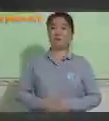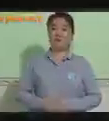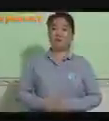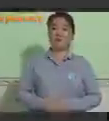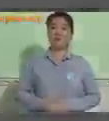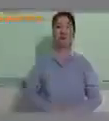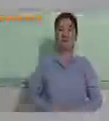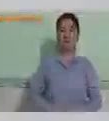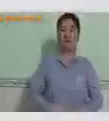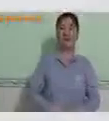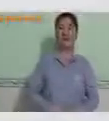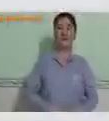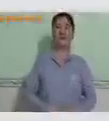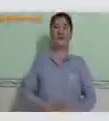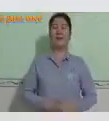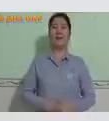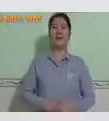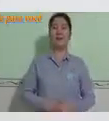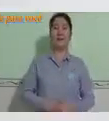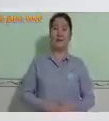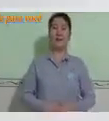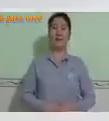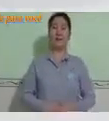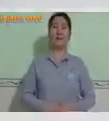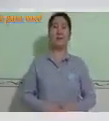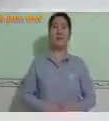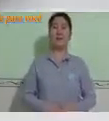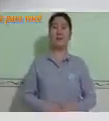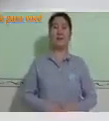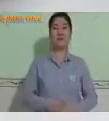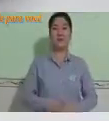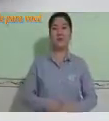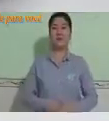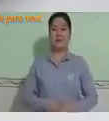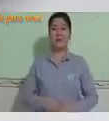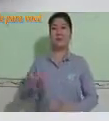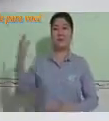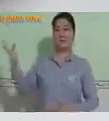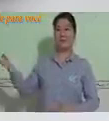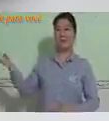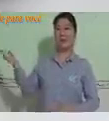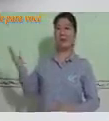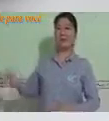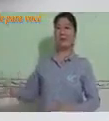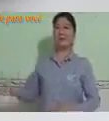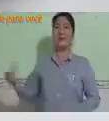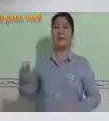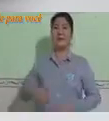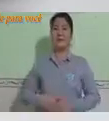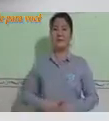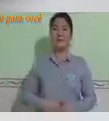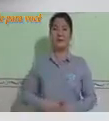quer memorizar algo, ponto, por exemplo, vírgula, é mais difícil memorizar o endereço quando se está dirigindo e falando